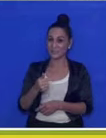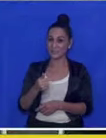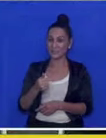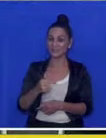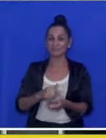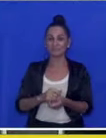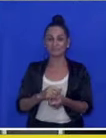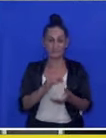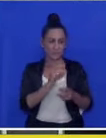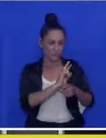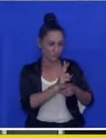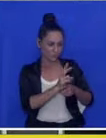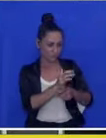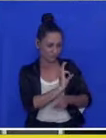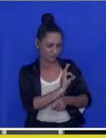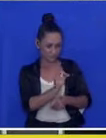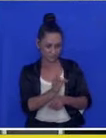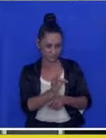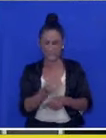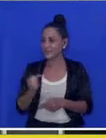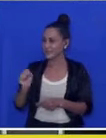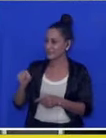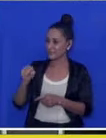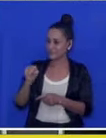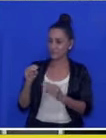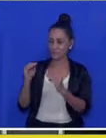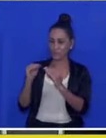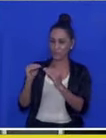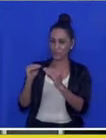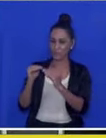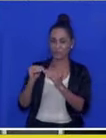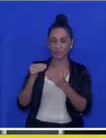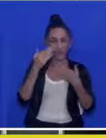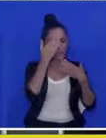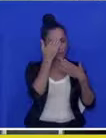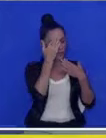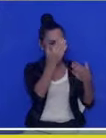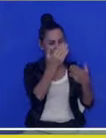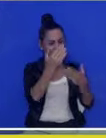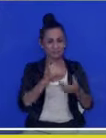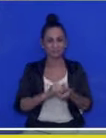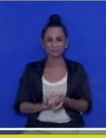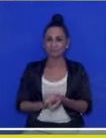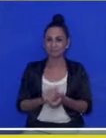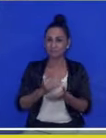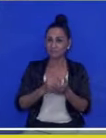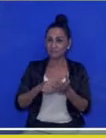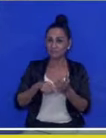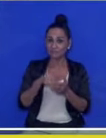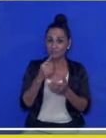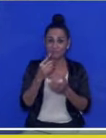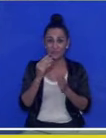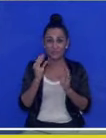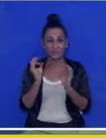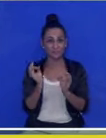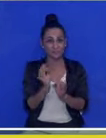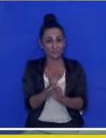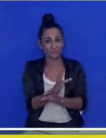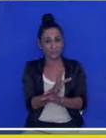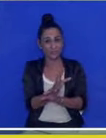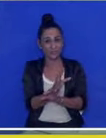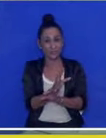07. Auditoras, confirmam? Sim, confirmo. Sim, confirmo. Obrigado. Primeira etapa do dia de sorte